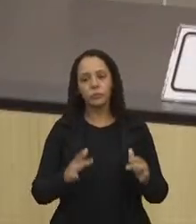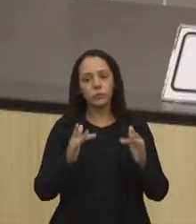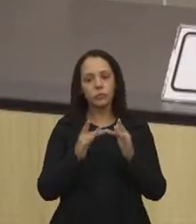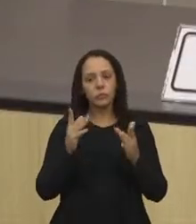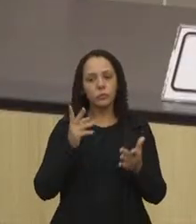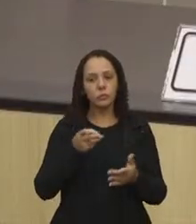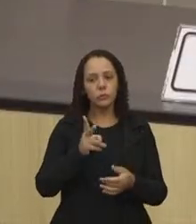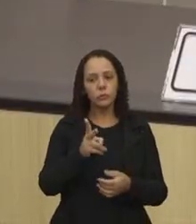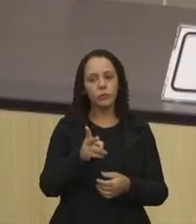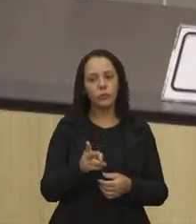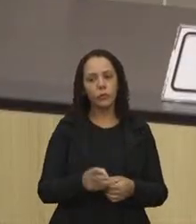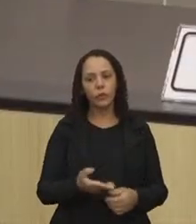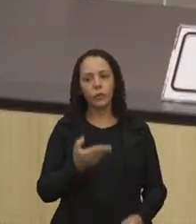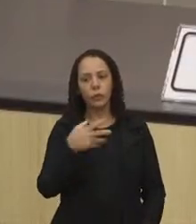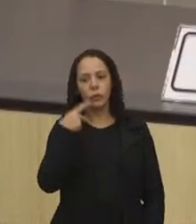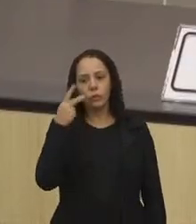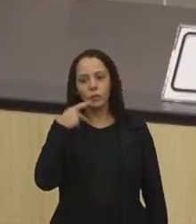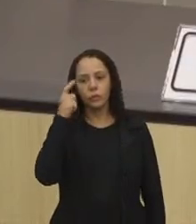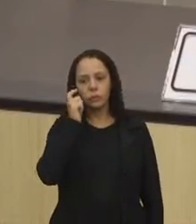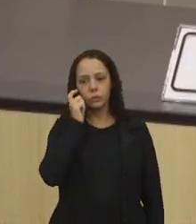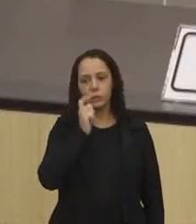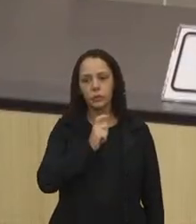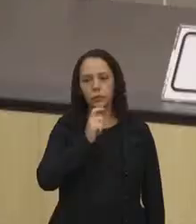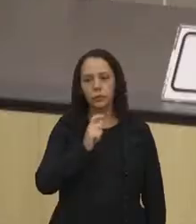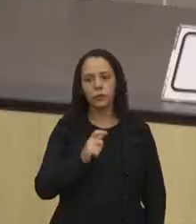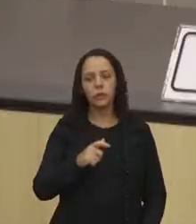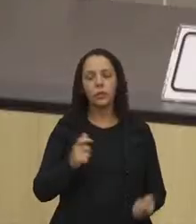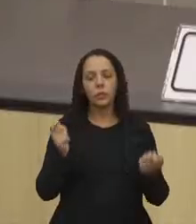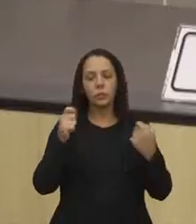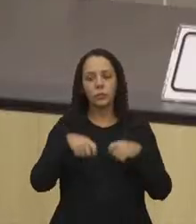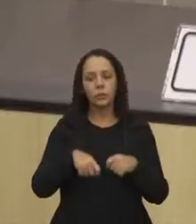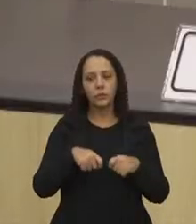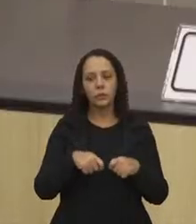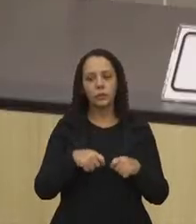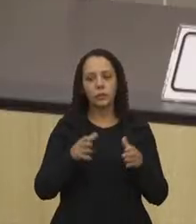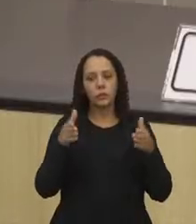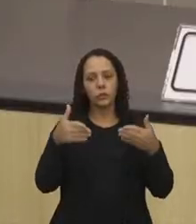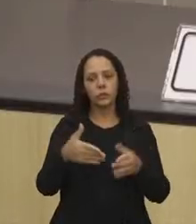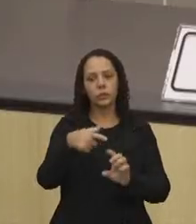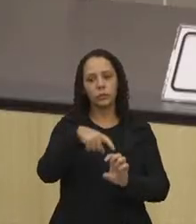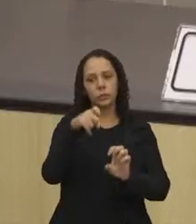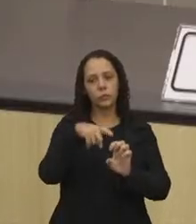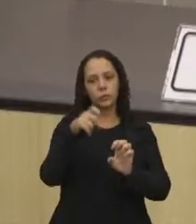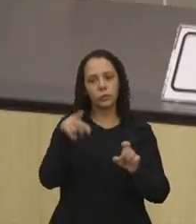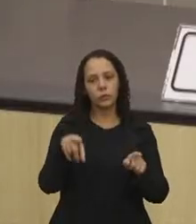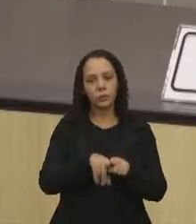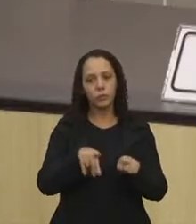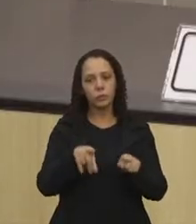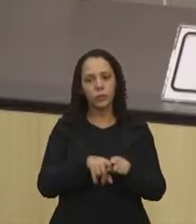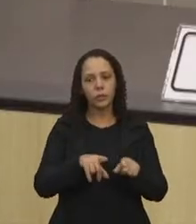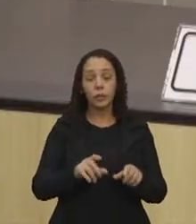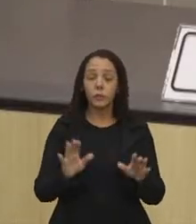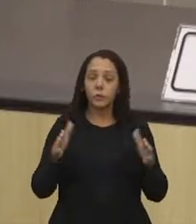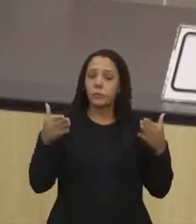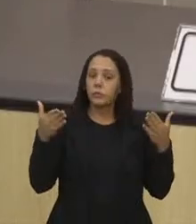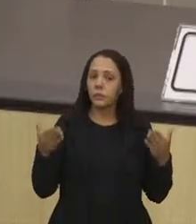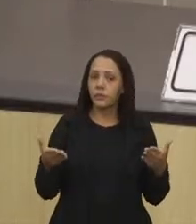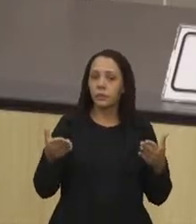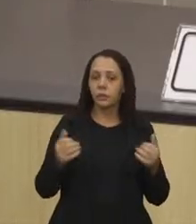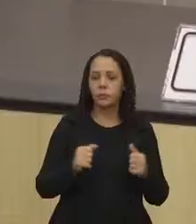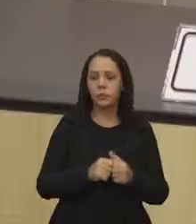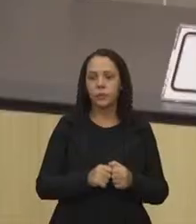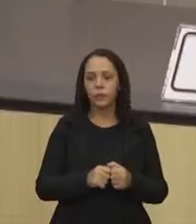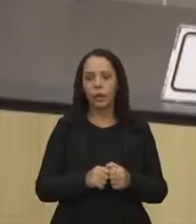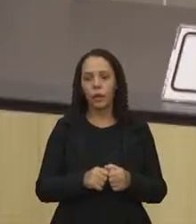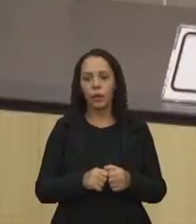direto com o nosso vereador aqui, Gabriel Belém, das possibilidades voltadas para o empreendedorismo também. Quem sabe, né? Não é nada